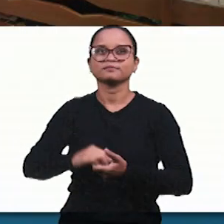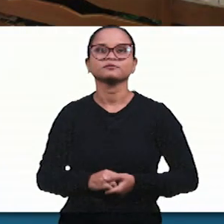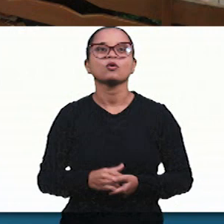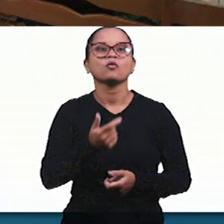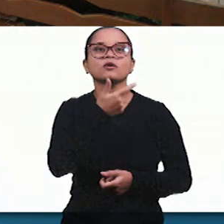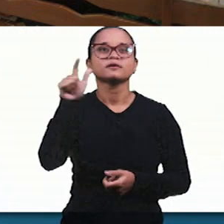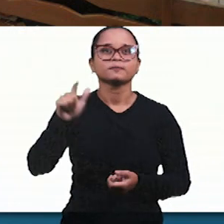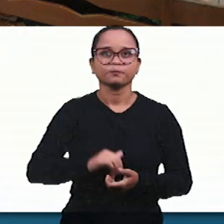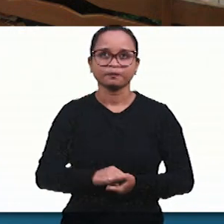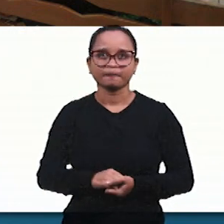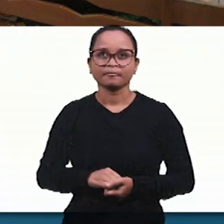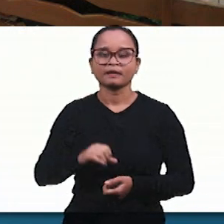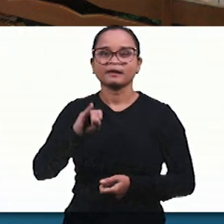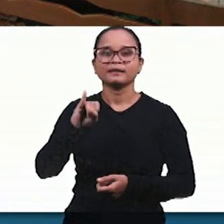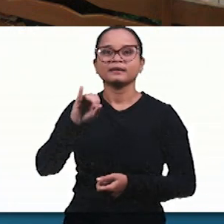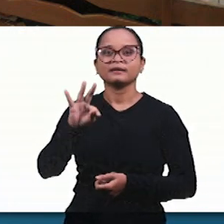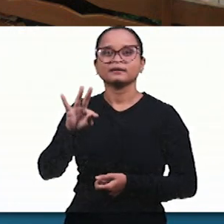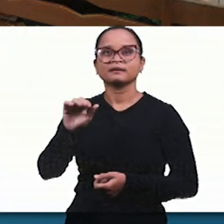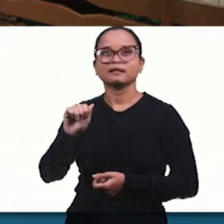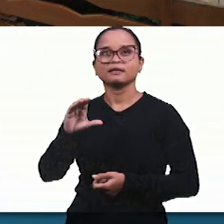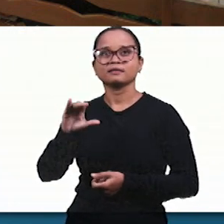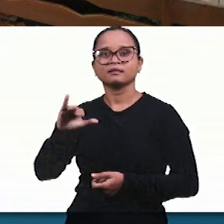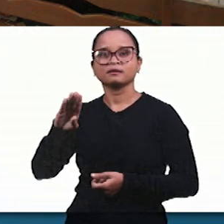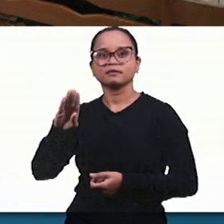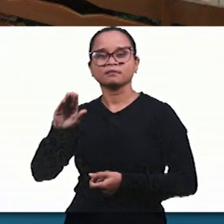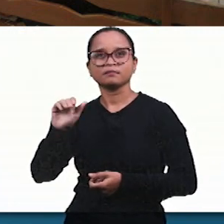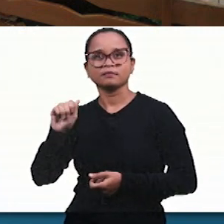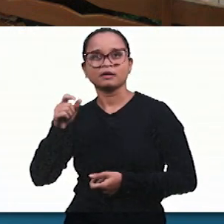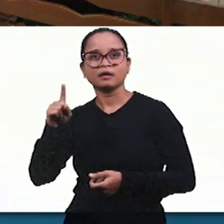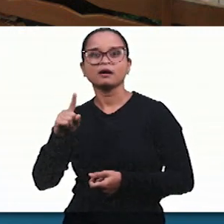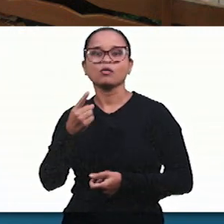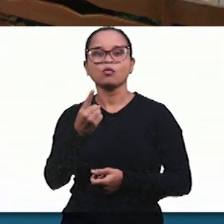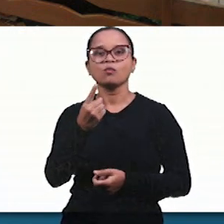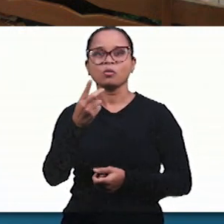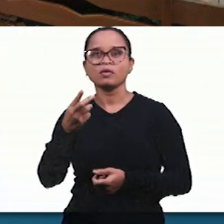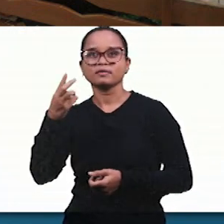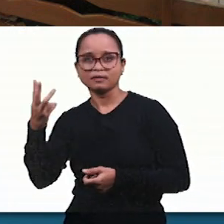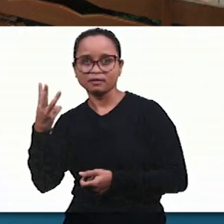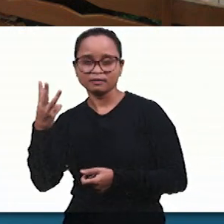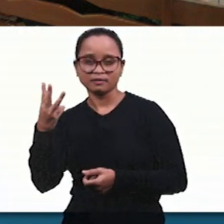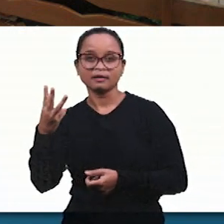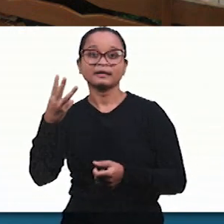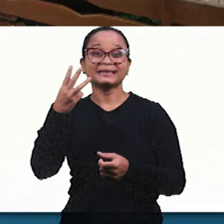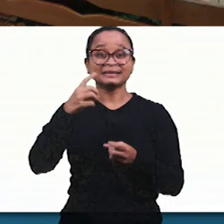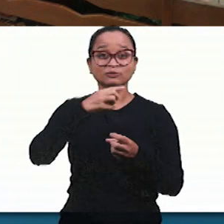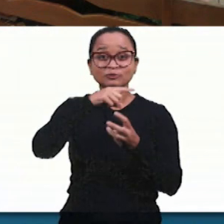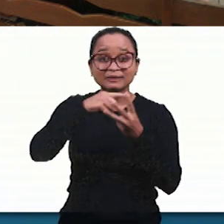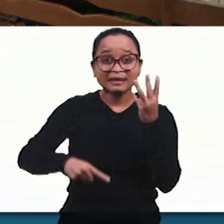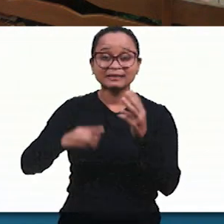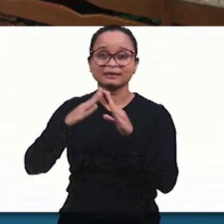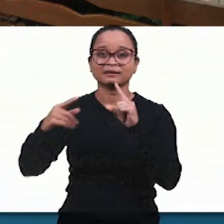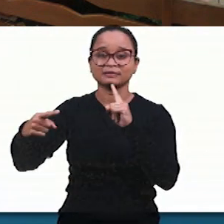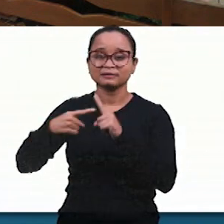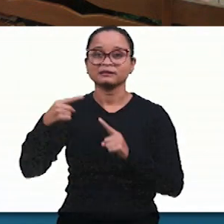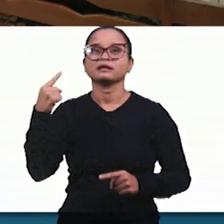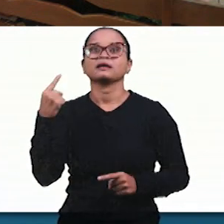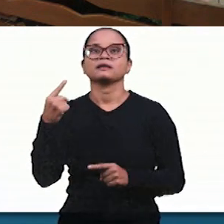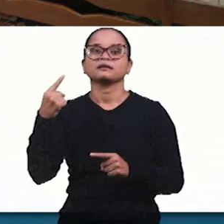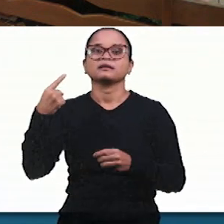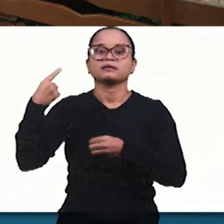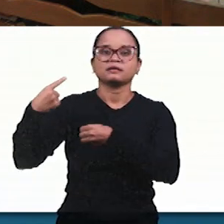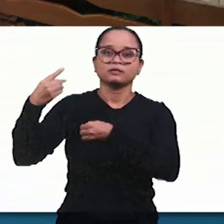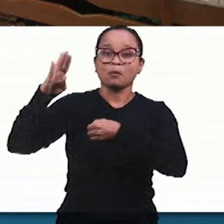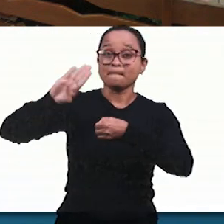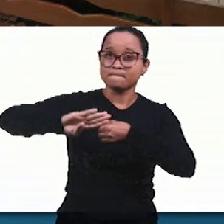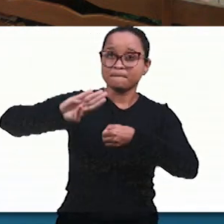Próxima. Itacibá 1, 2 e 3. São três igrejas em Cariacica, no estado do Espírito Santo. E no mesmo bairro, nessas três igrejas